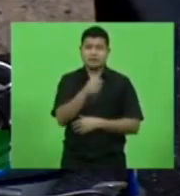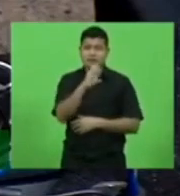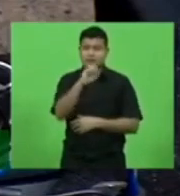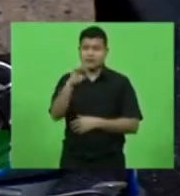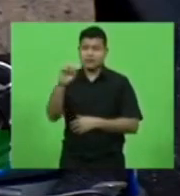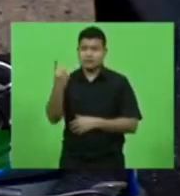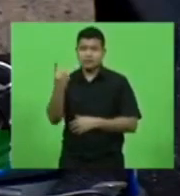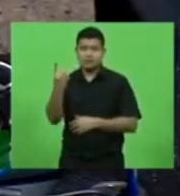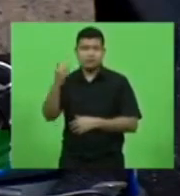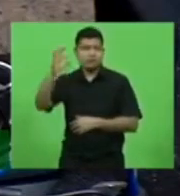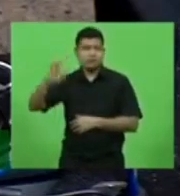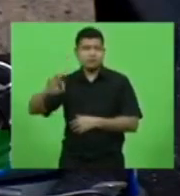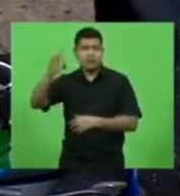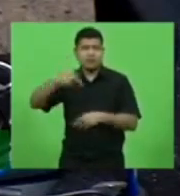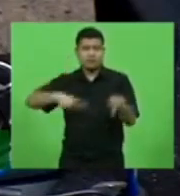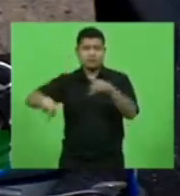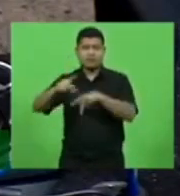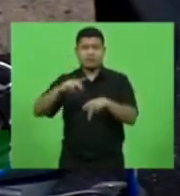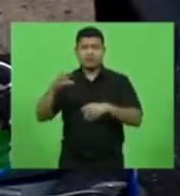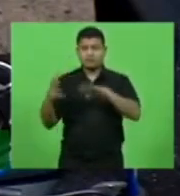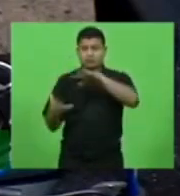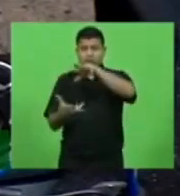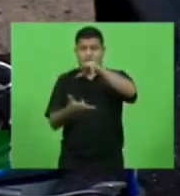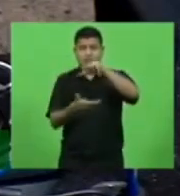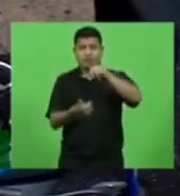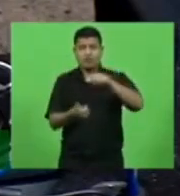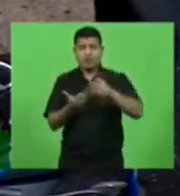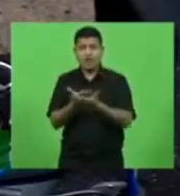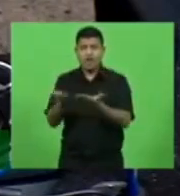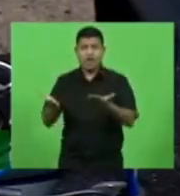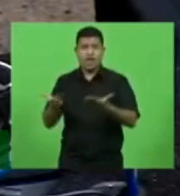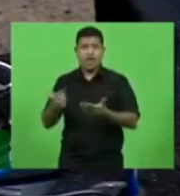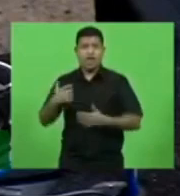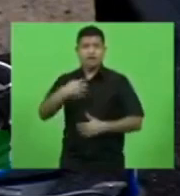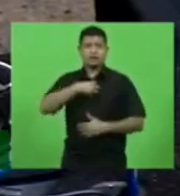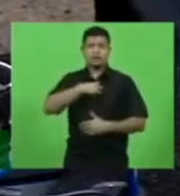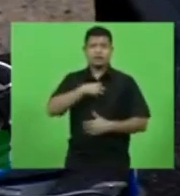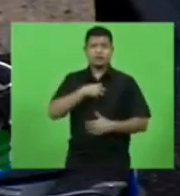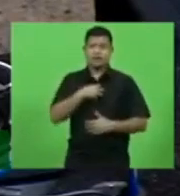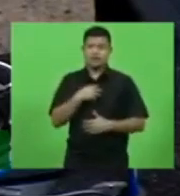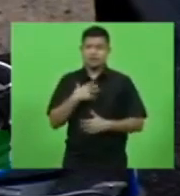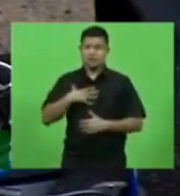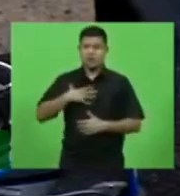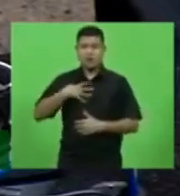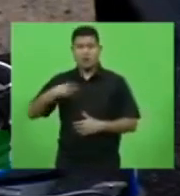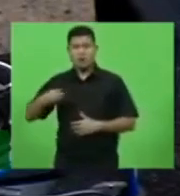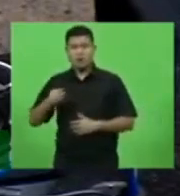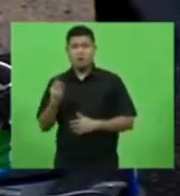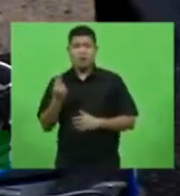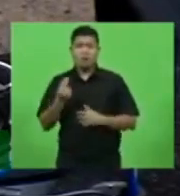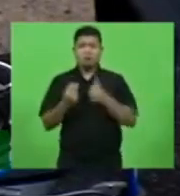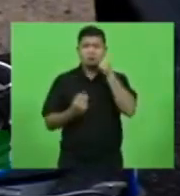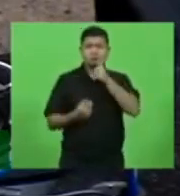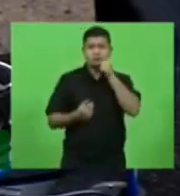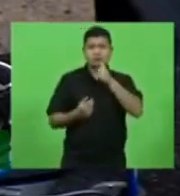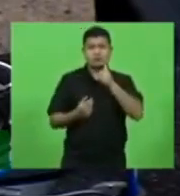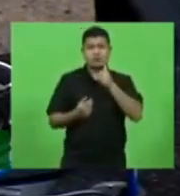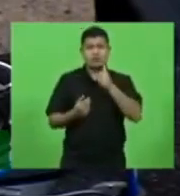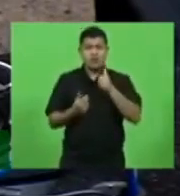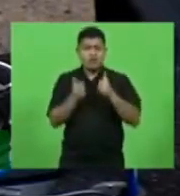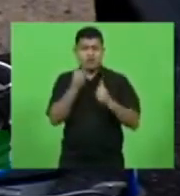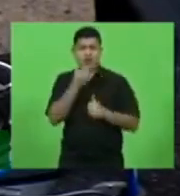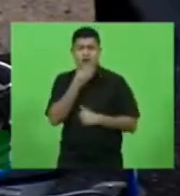0,00001% da população mundial que não se considera nem homem e nem mulher. Isso parece muito bobo,